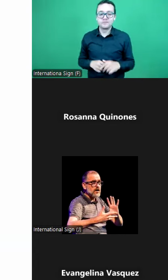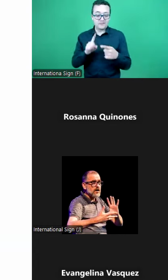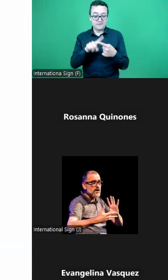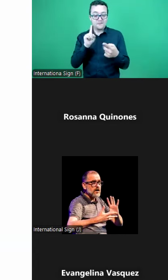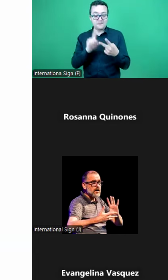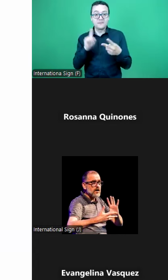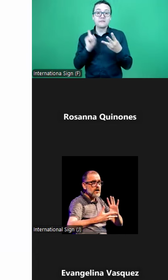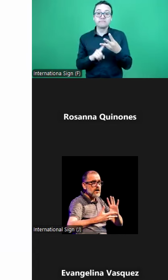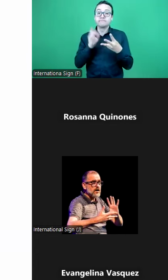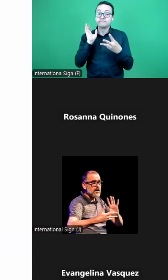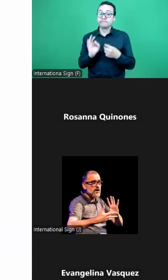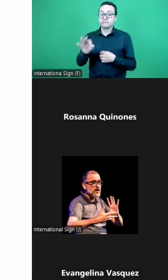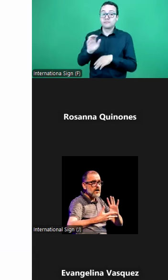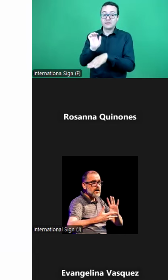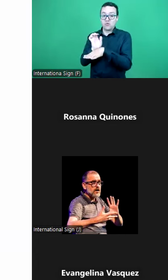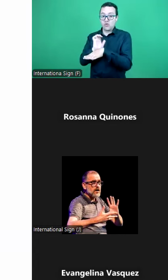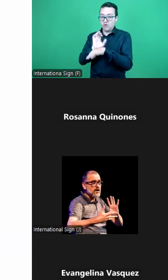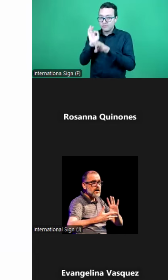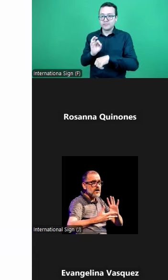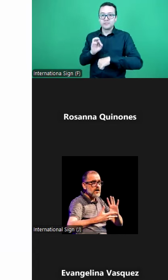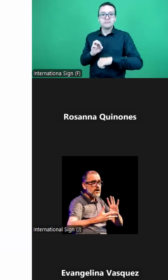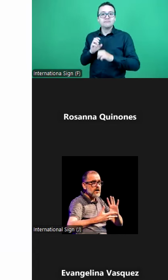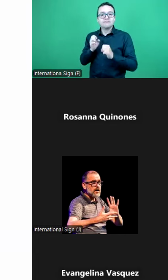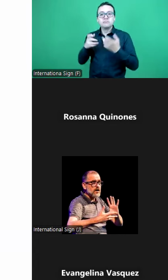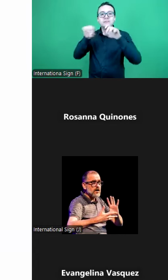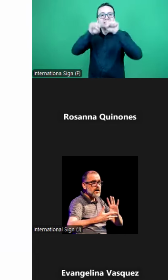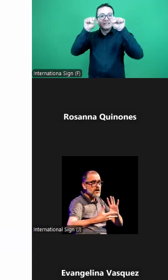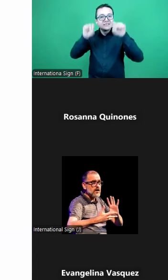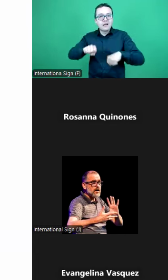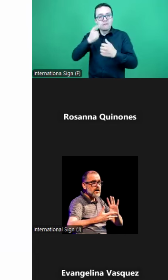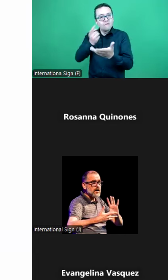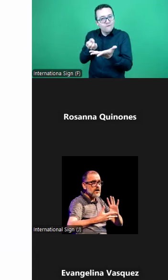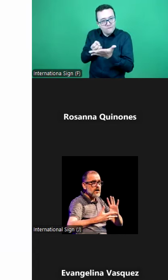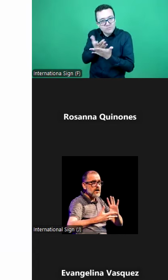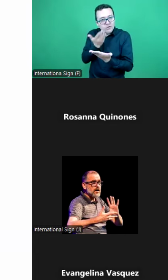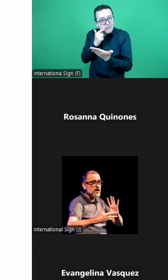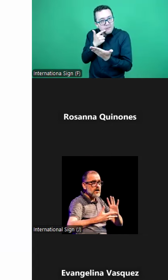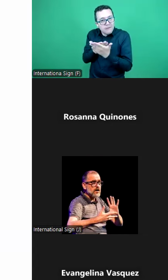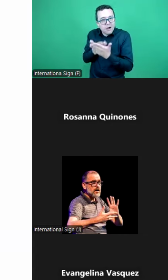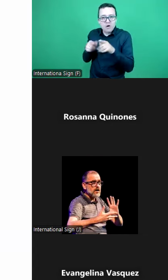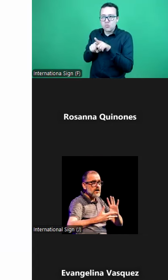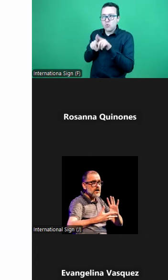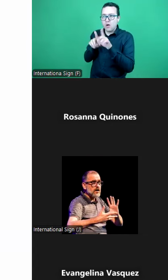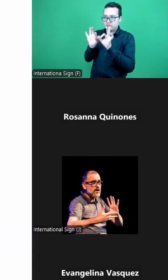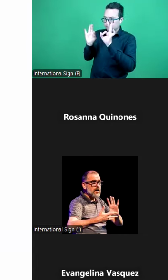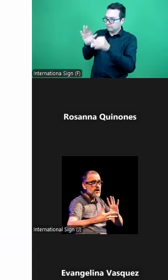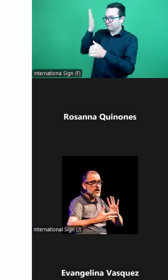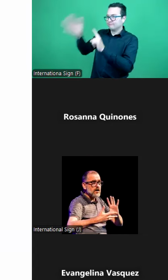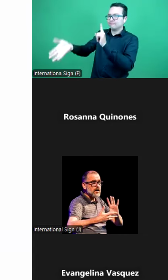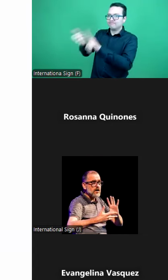importante foi que existia uma falta de sistema de informações adequado para o